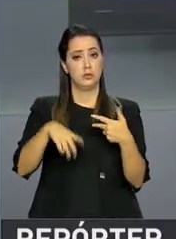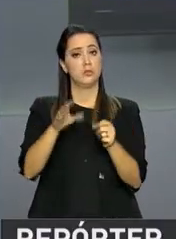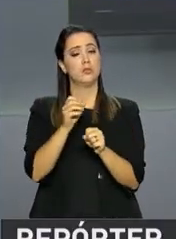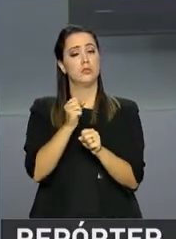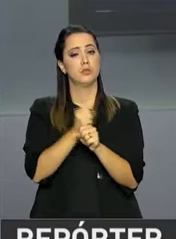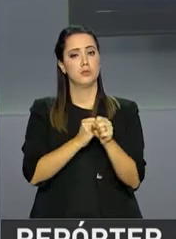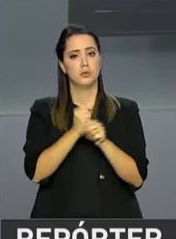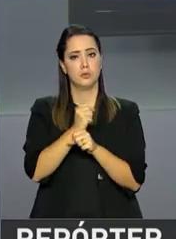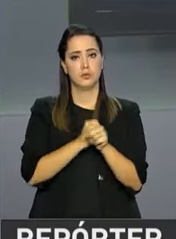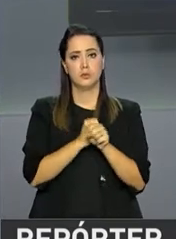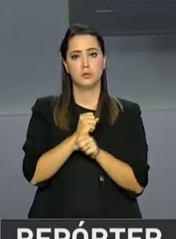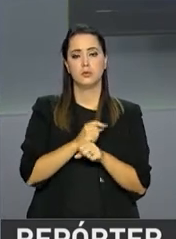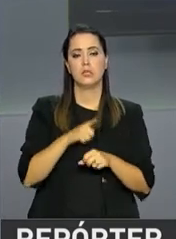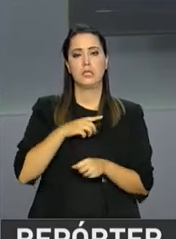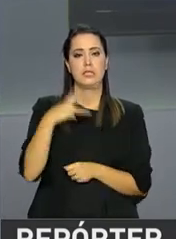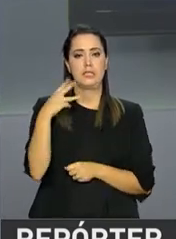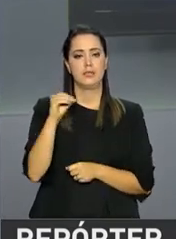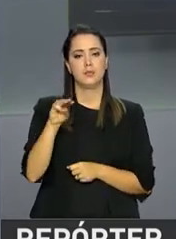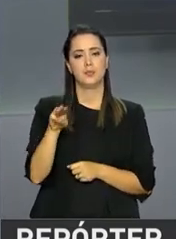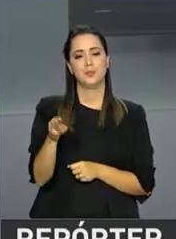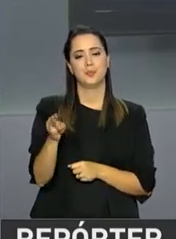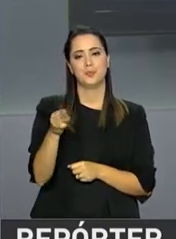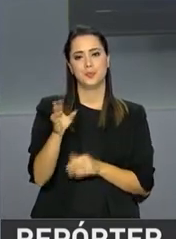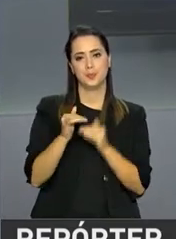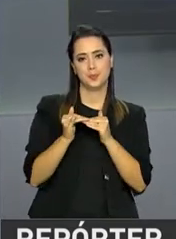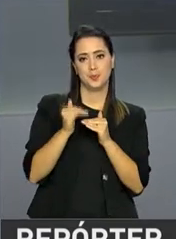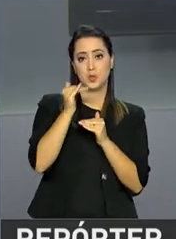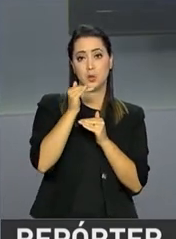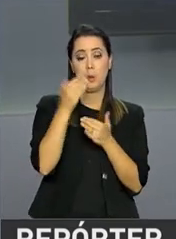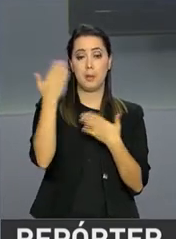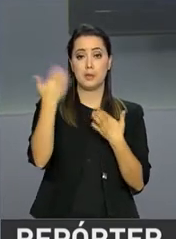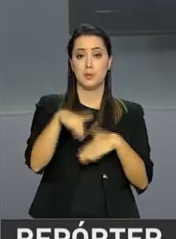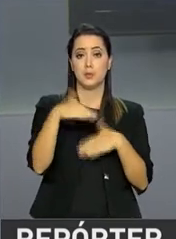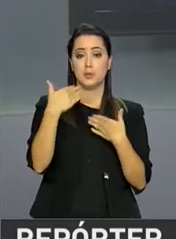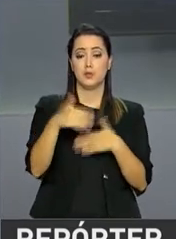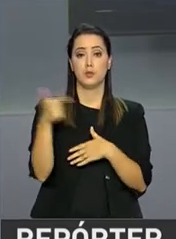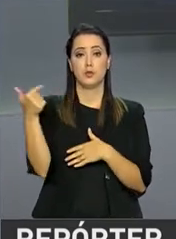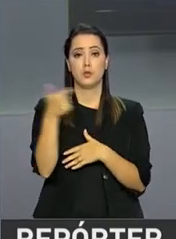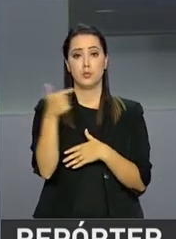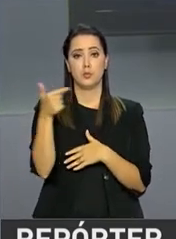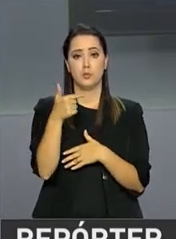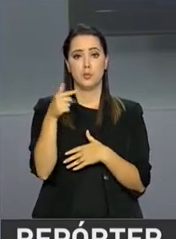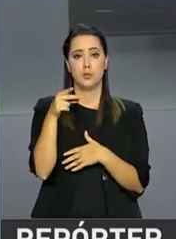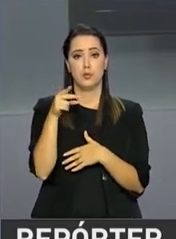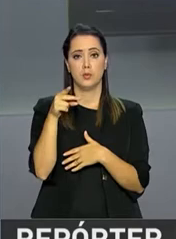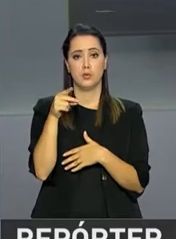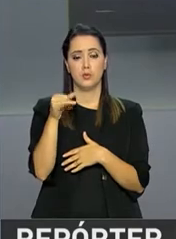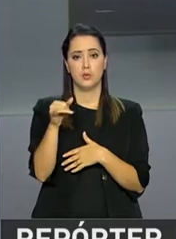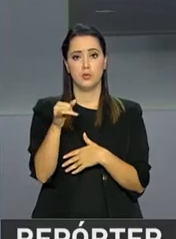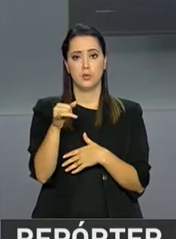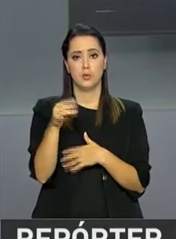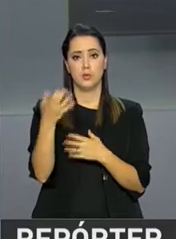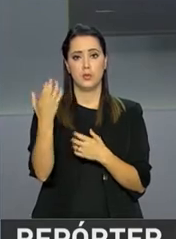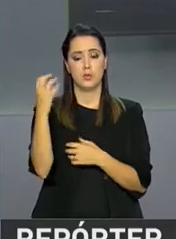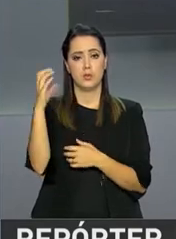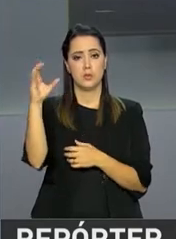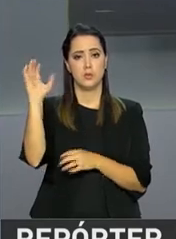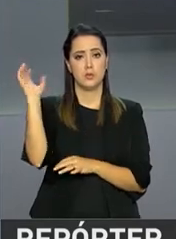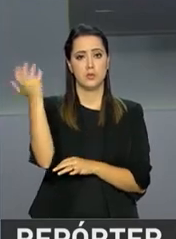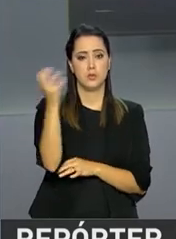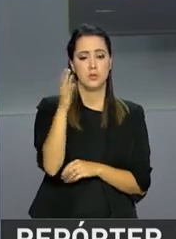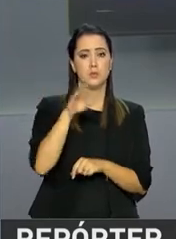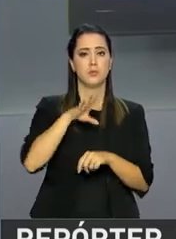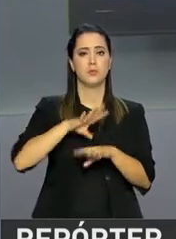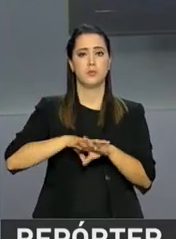enem neste ano vão ter 30 minutos a mais para fazer a prova do segundo dia que reúne conteúdos de ciências da natureza e